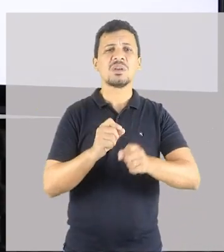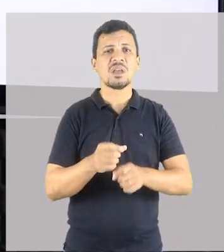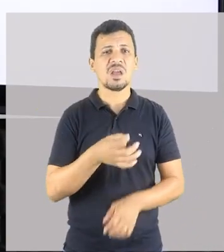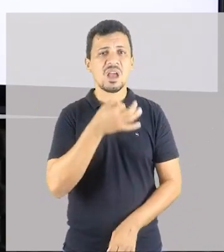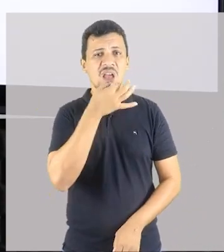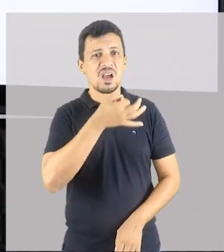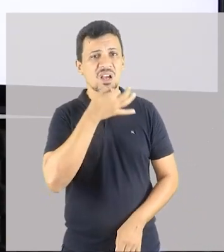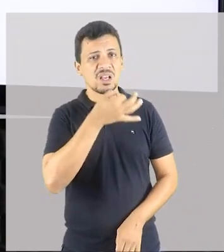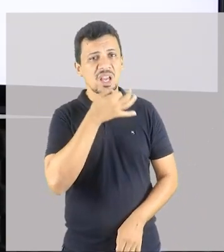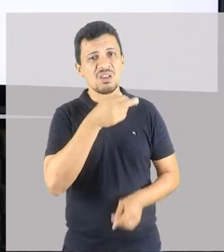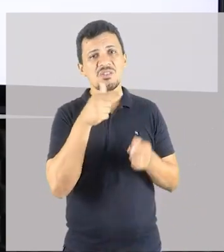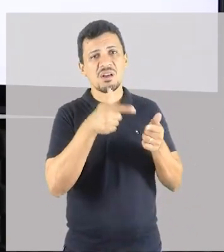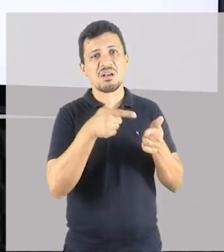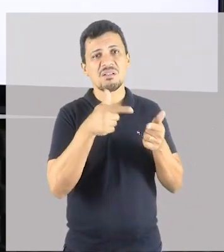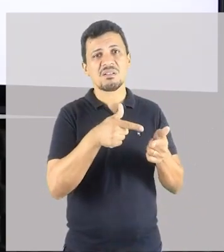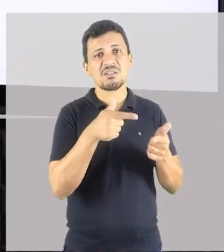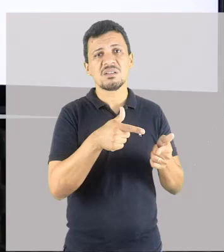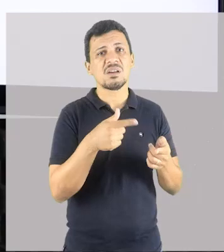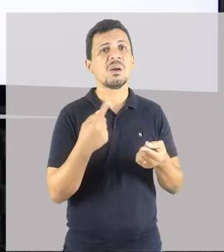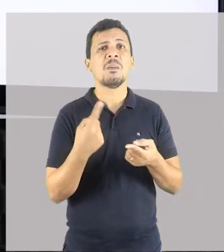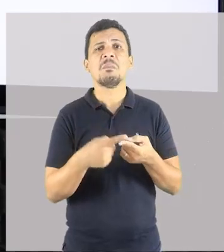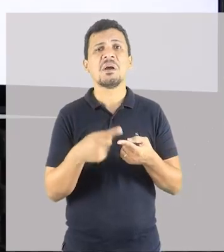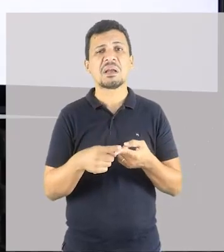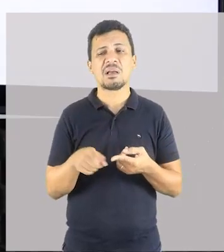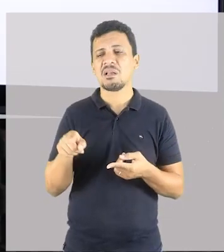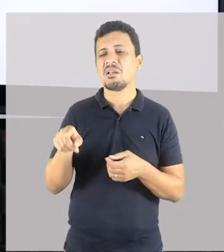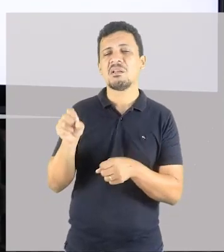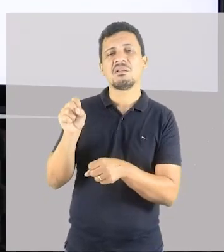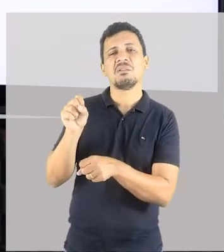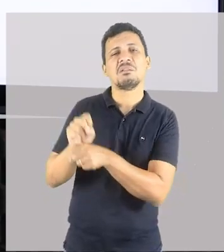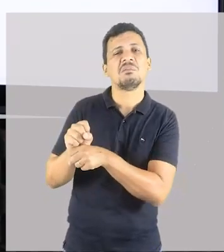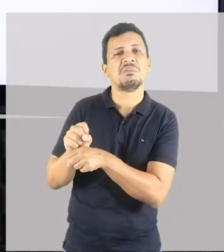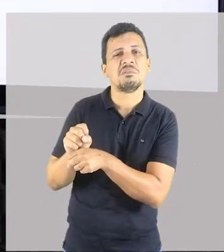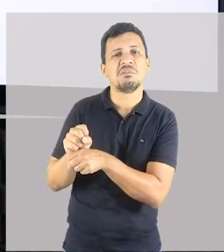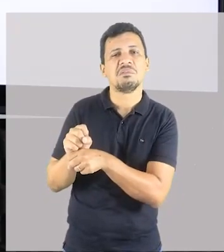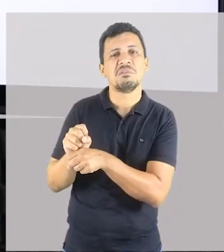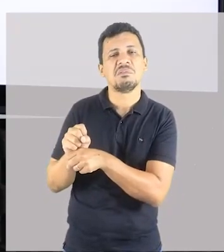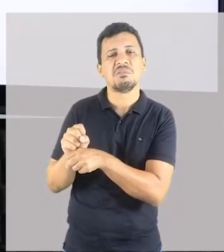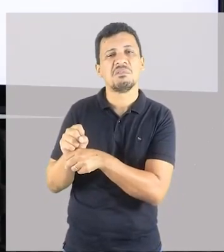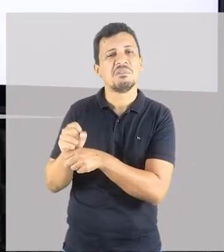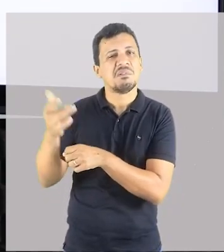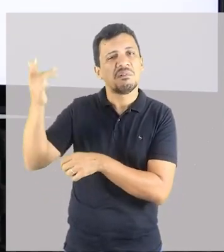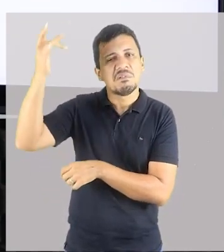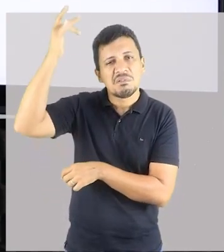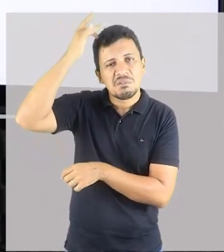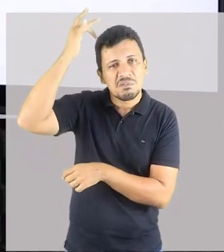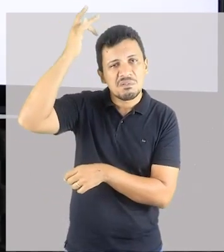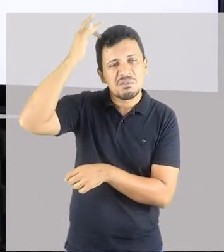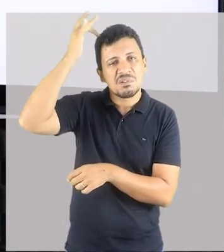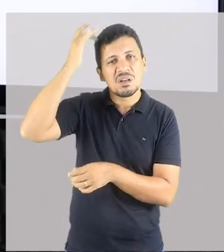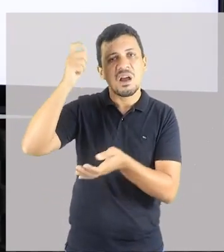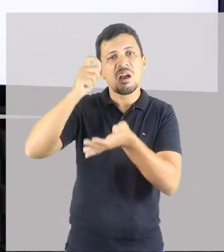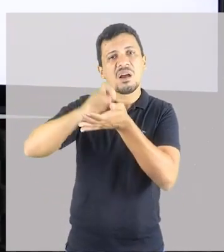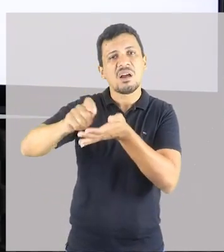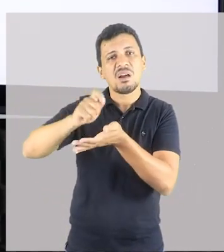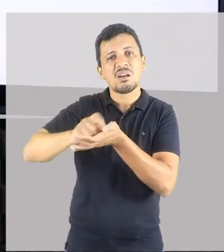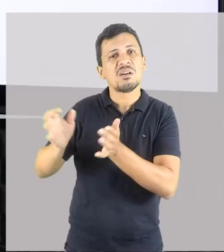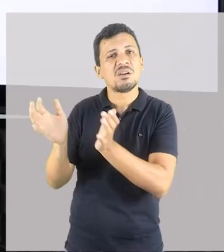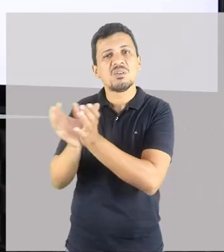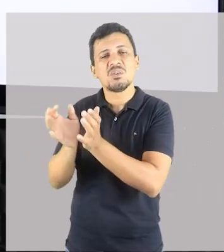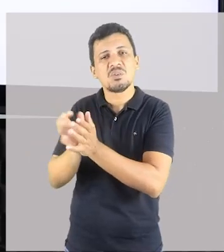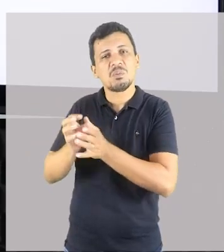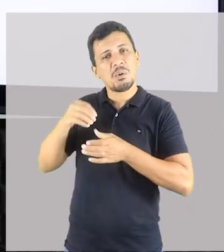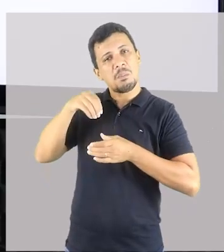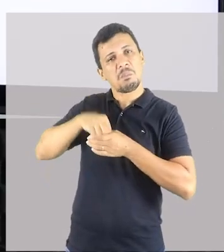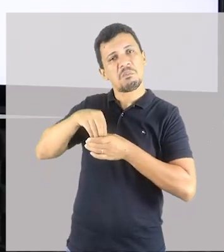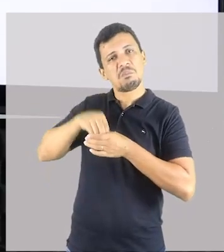crítica, aquele marasmo, aquela monotonia da produção, principalmente parnasiana.